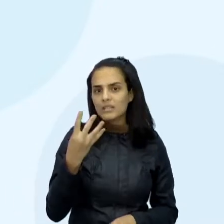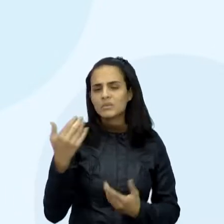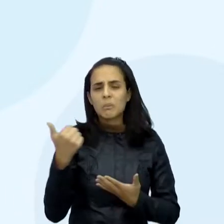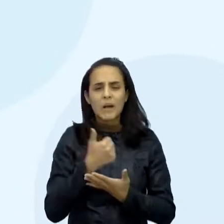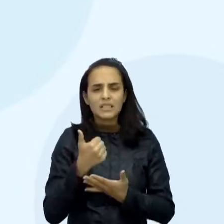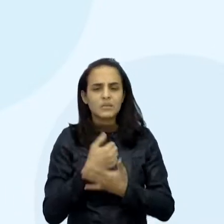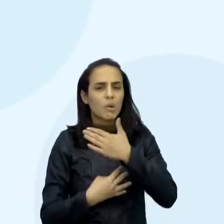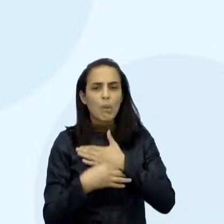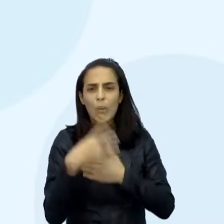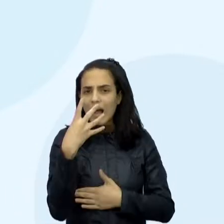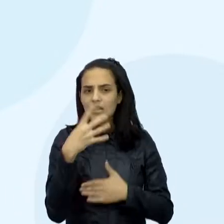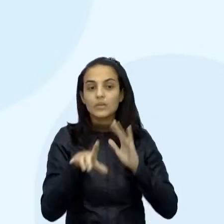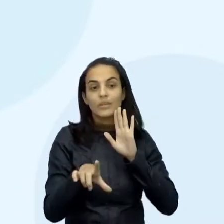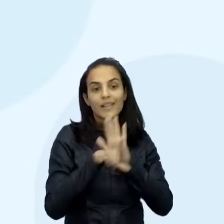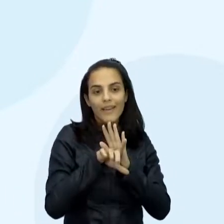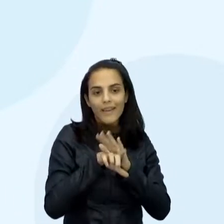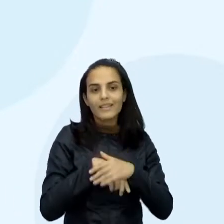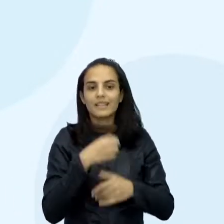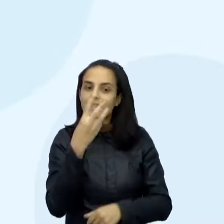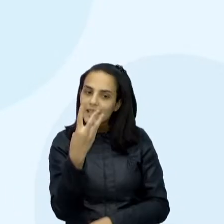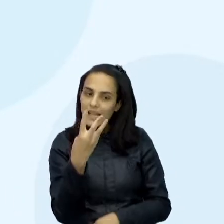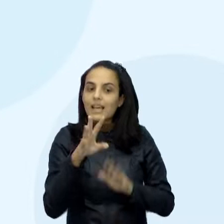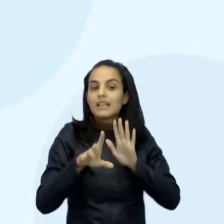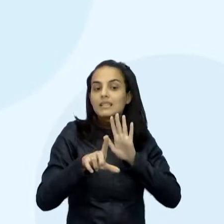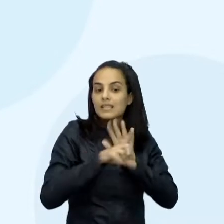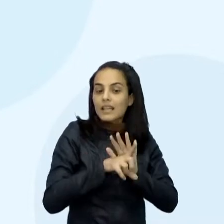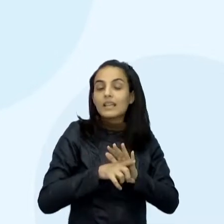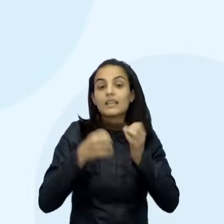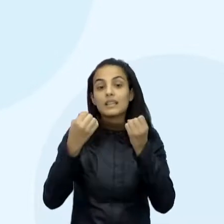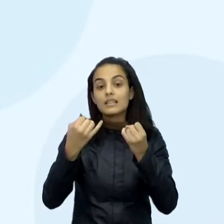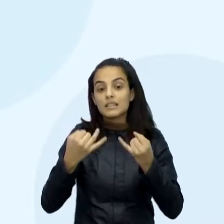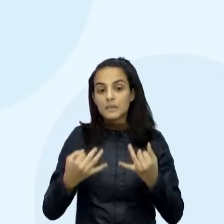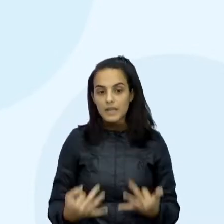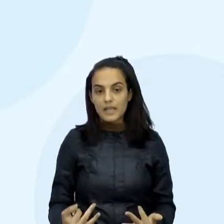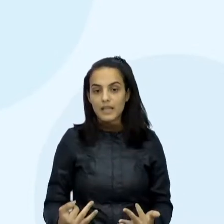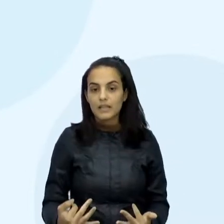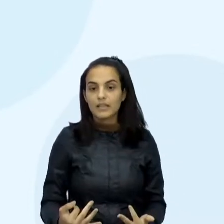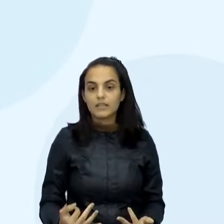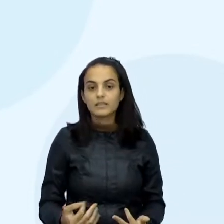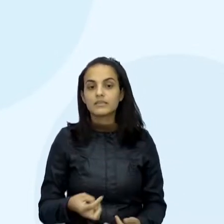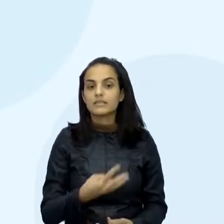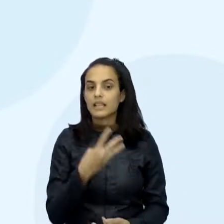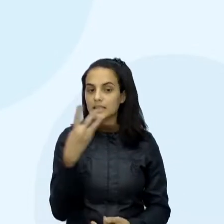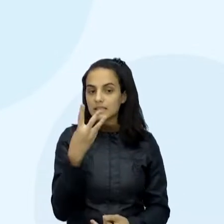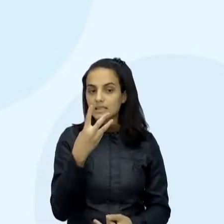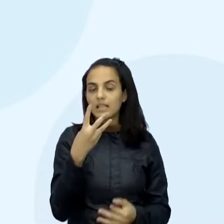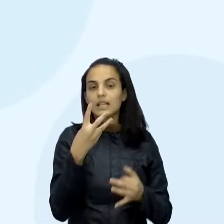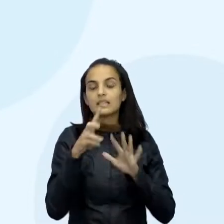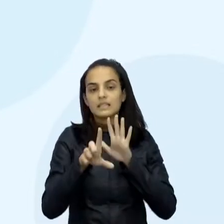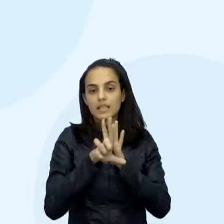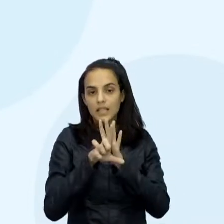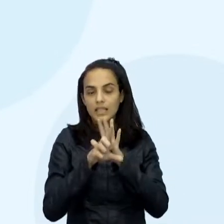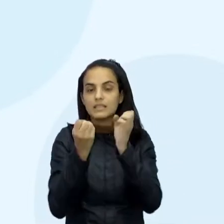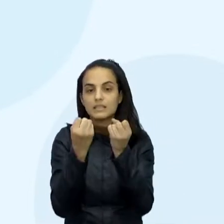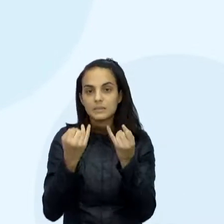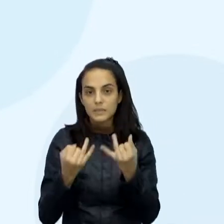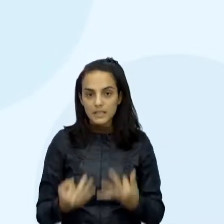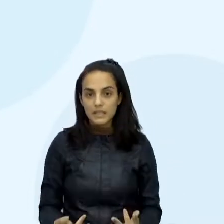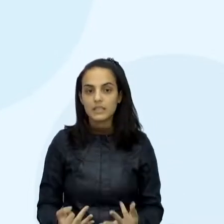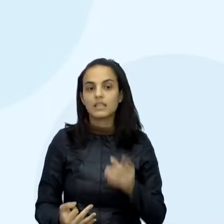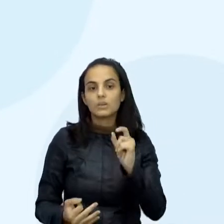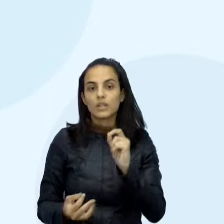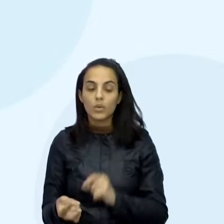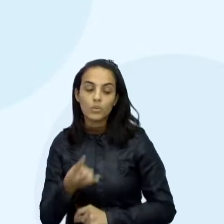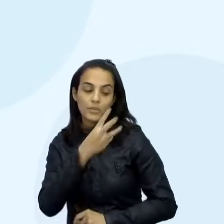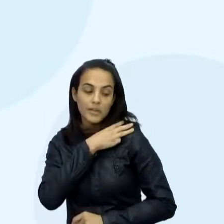basicamente 4 leis, 3 leis aí que explicam, não tem 4, mas a gente explica mais essas 3 aqui que dá para você no nível de